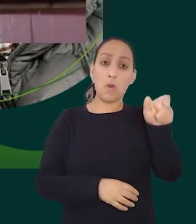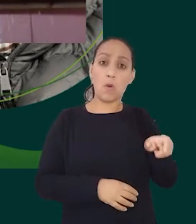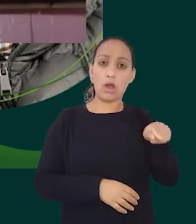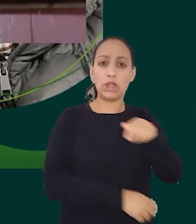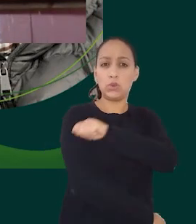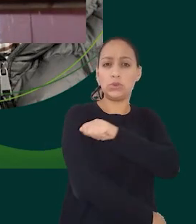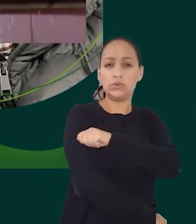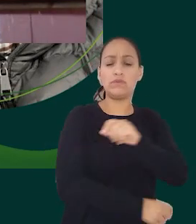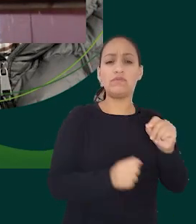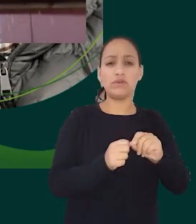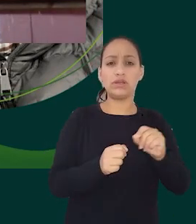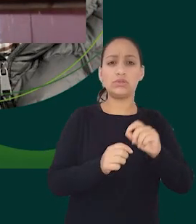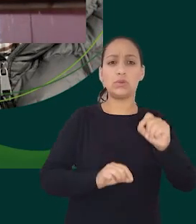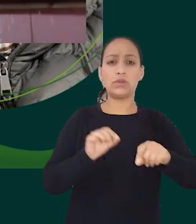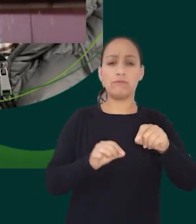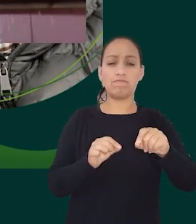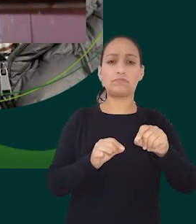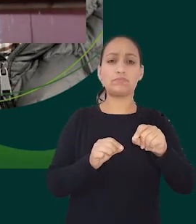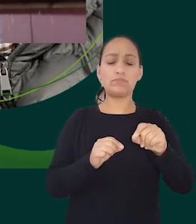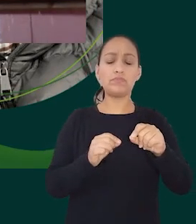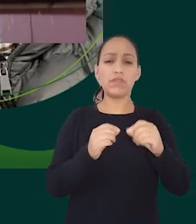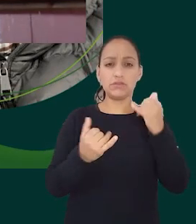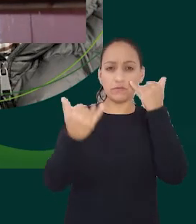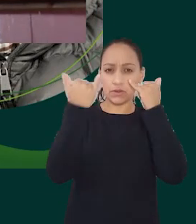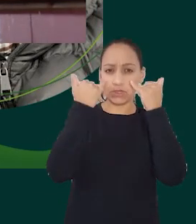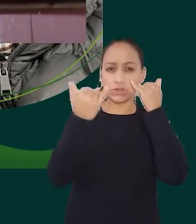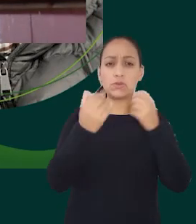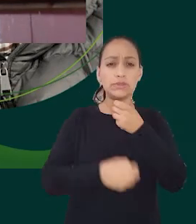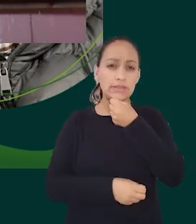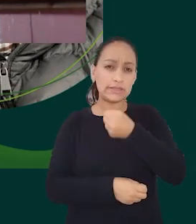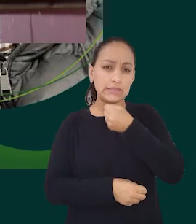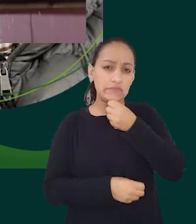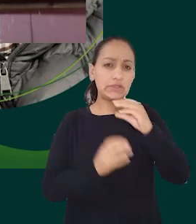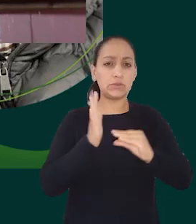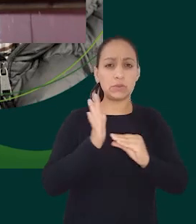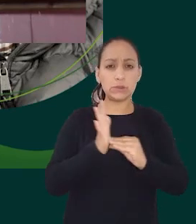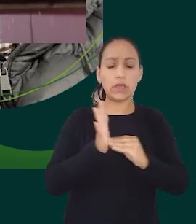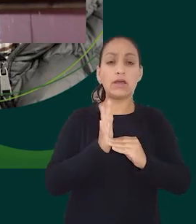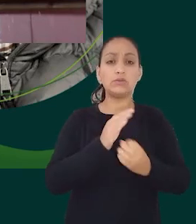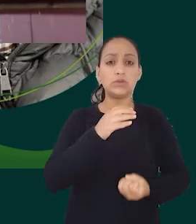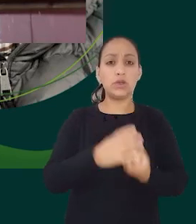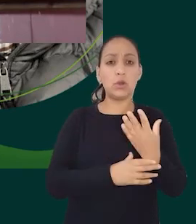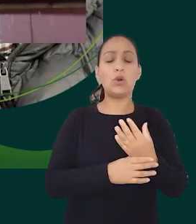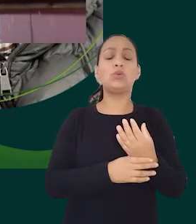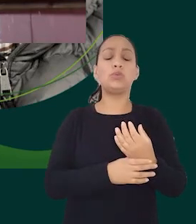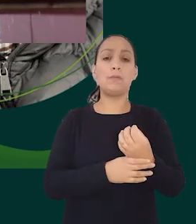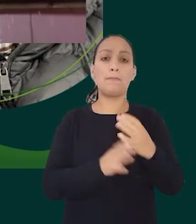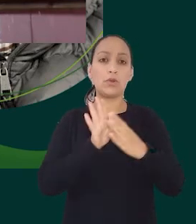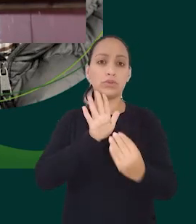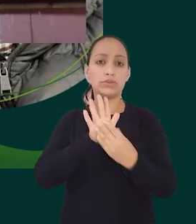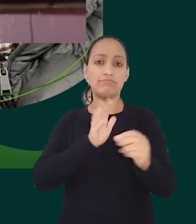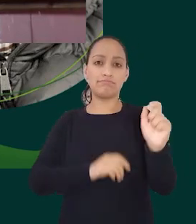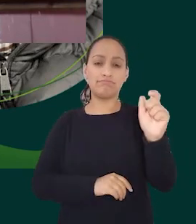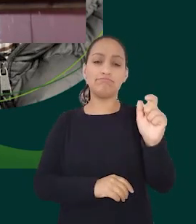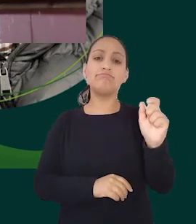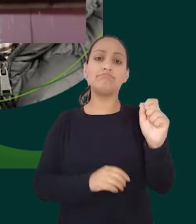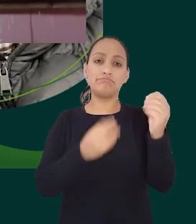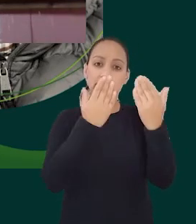pegando os dados das entrevistas dessas pessoas e gerando um modelo de machine learning com uma assertividade bem